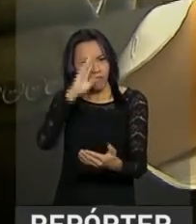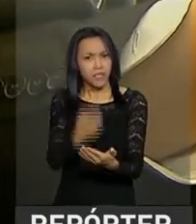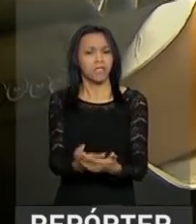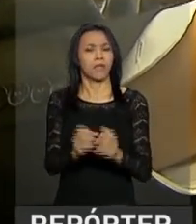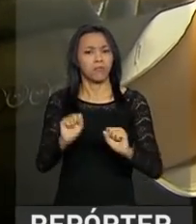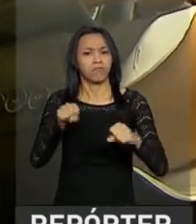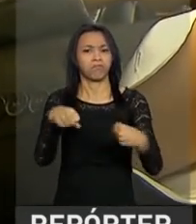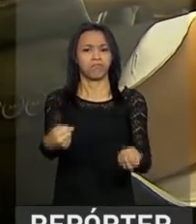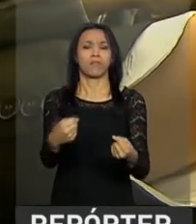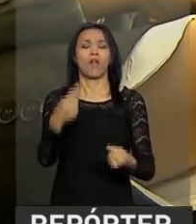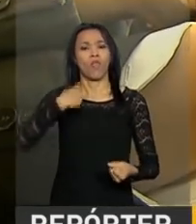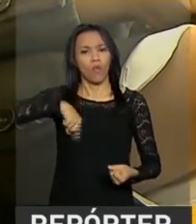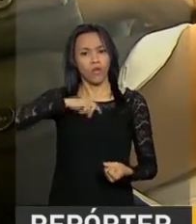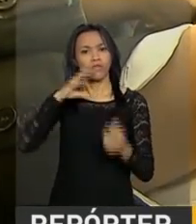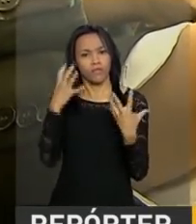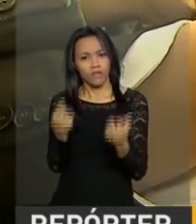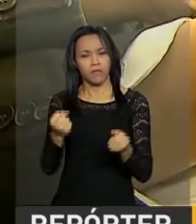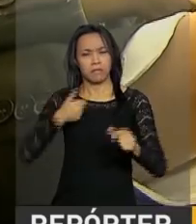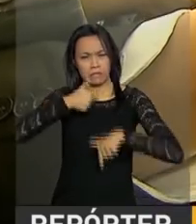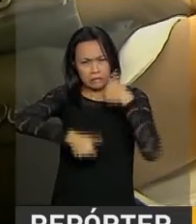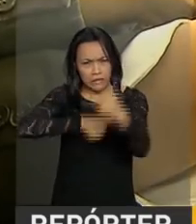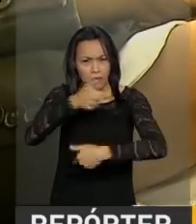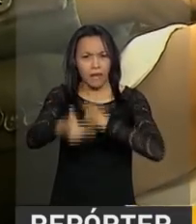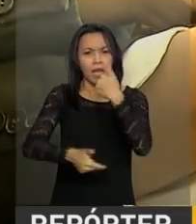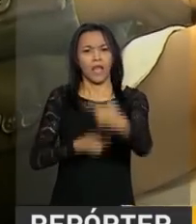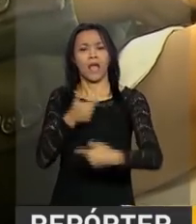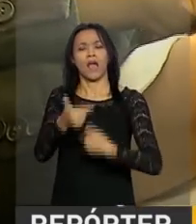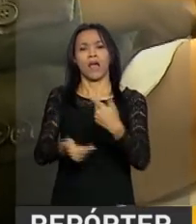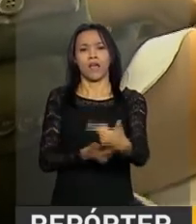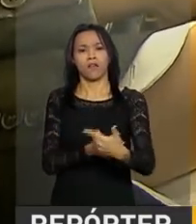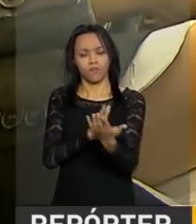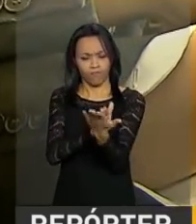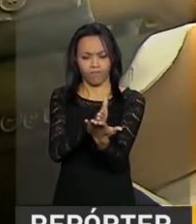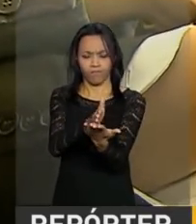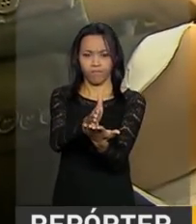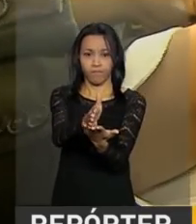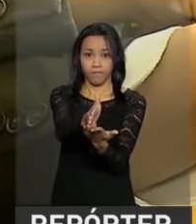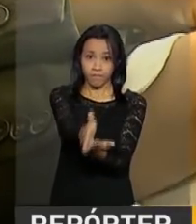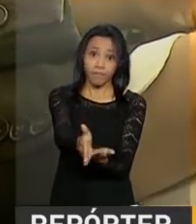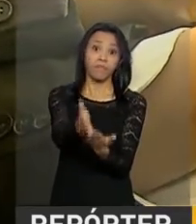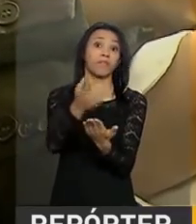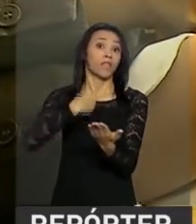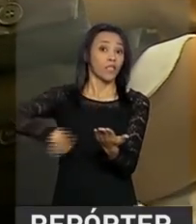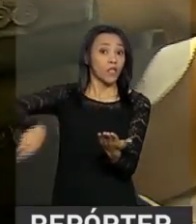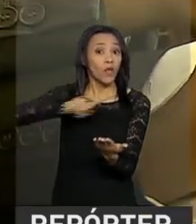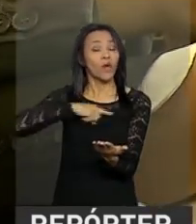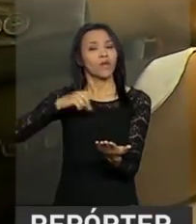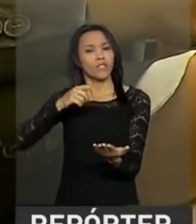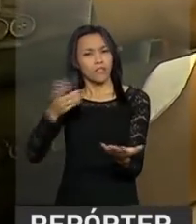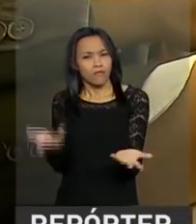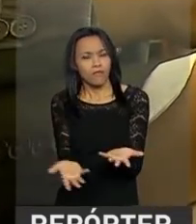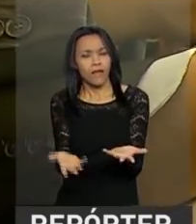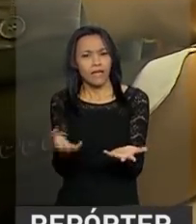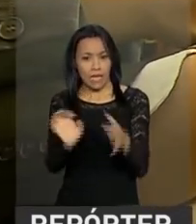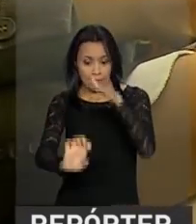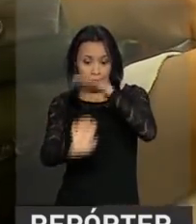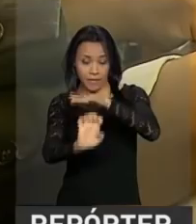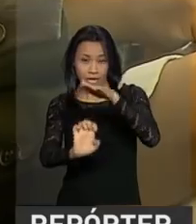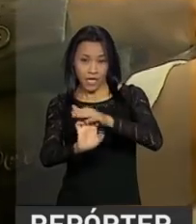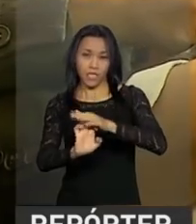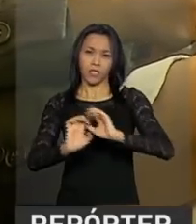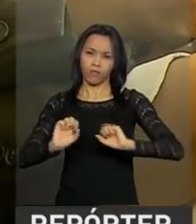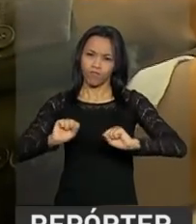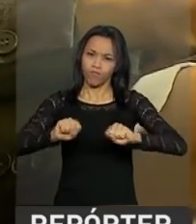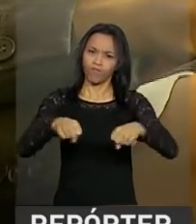vamos trabalhar com muito afinco, com muita vontade, com muita determinação, para que a gente faça essa empresa voltar ao